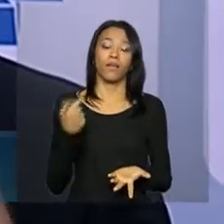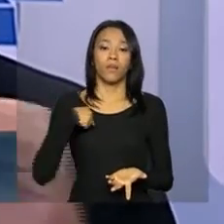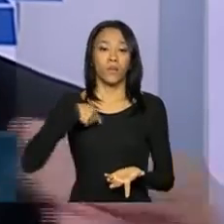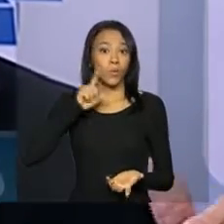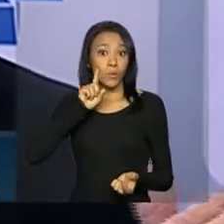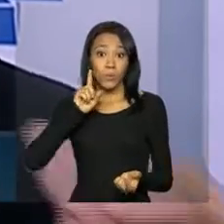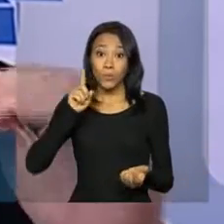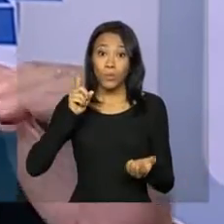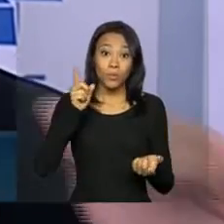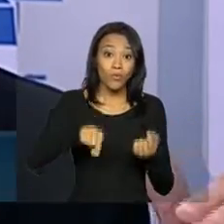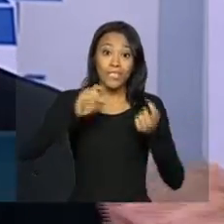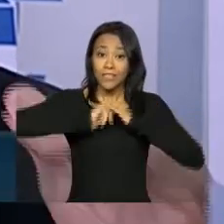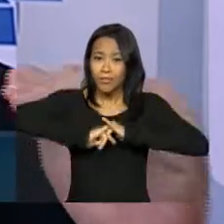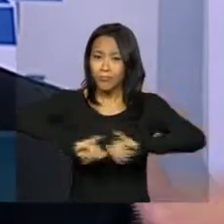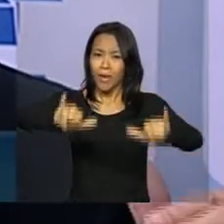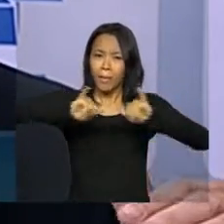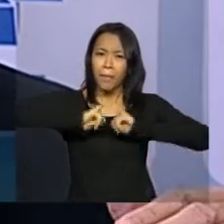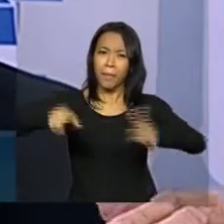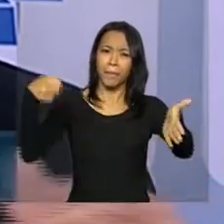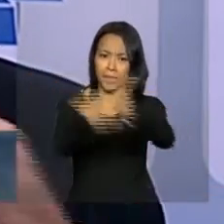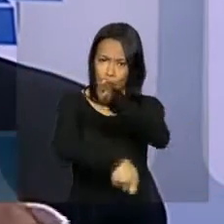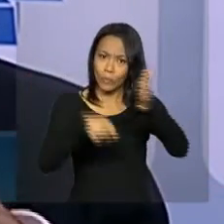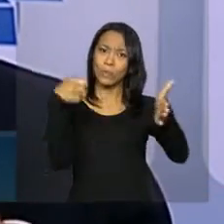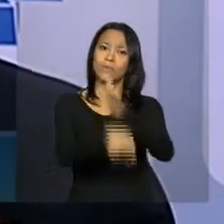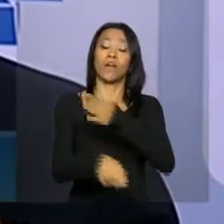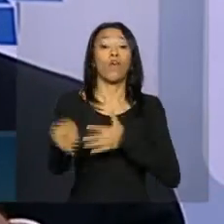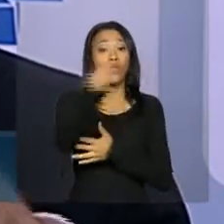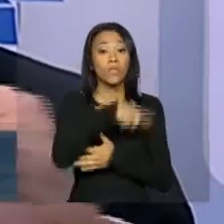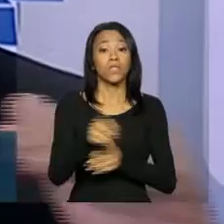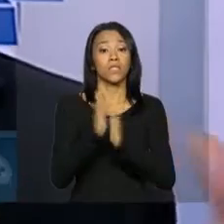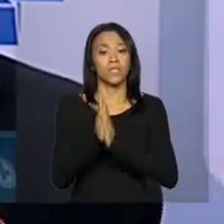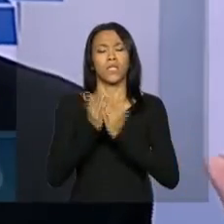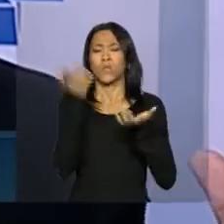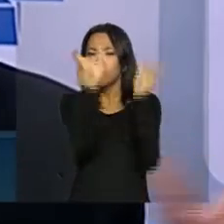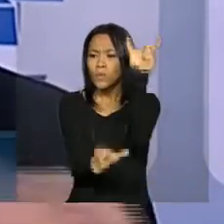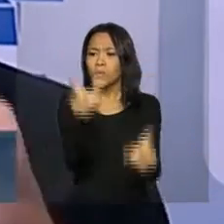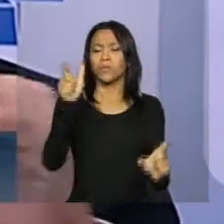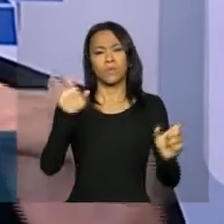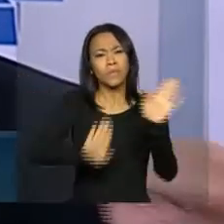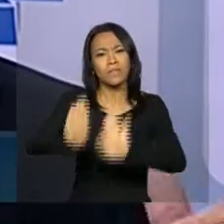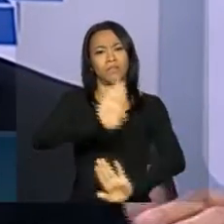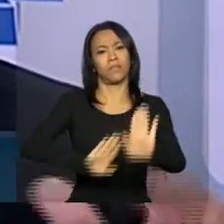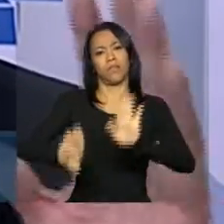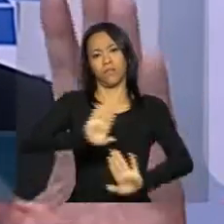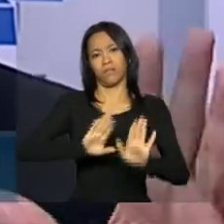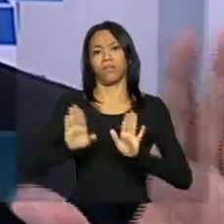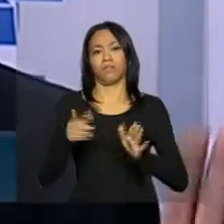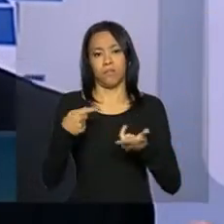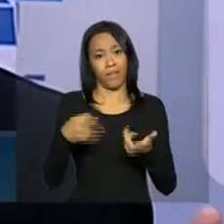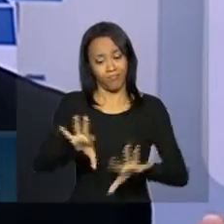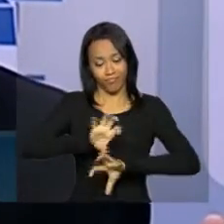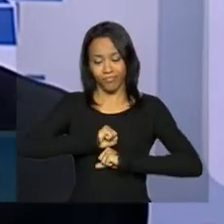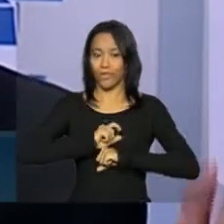o grande lema, o grande mote, a grande luta. Tome todas as precauções, todos os cuidados para não